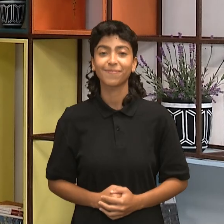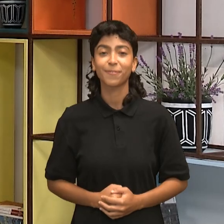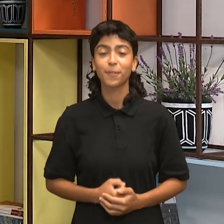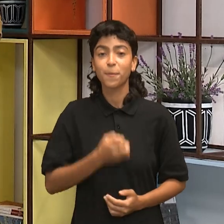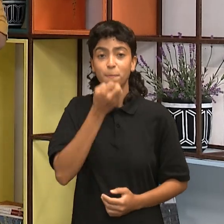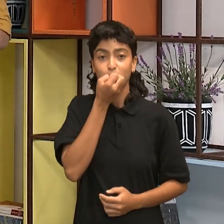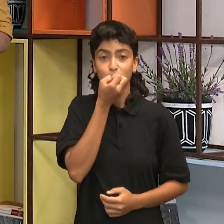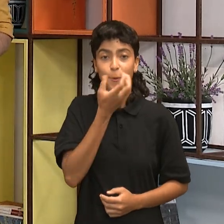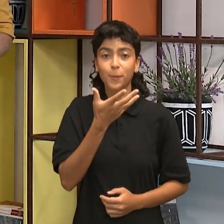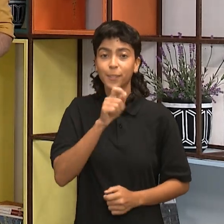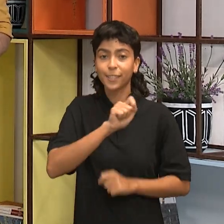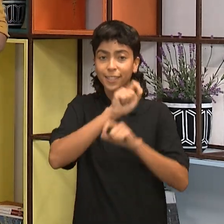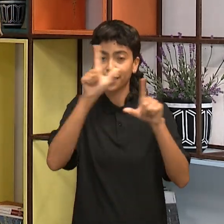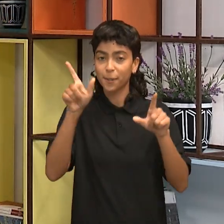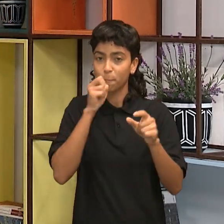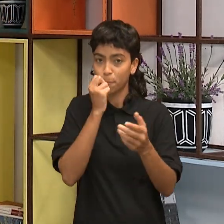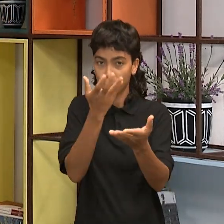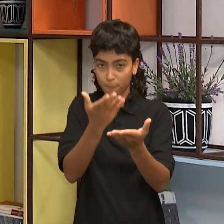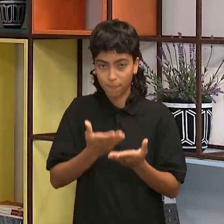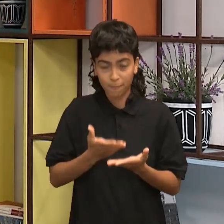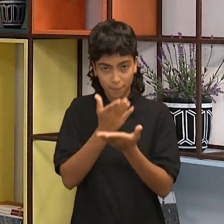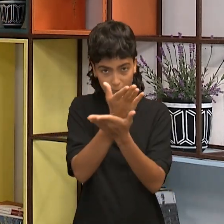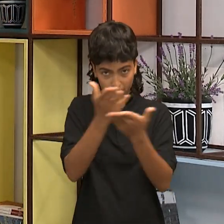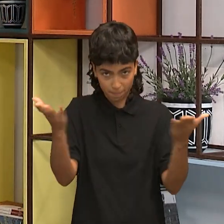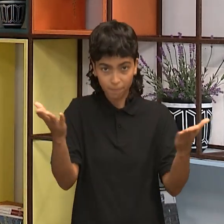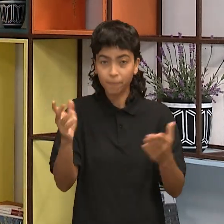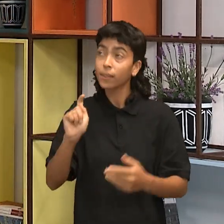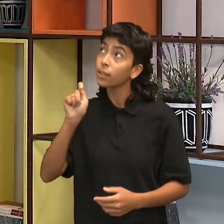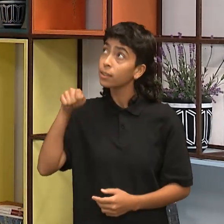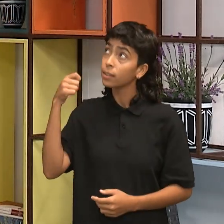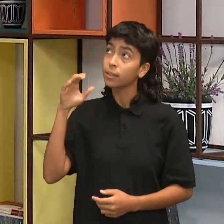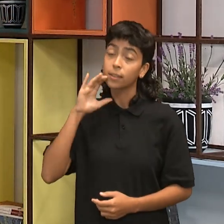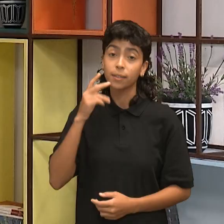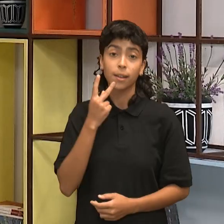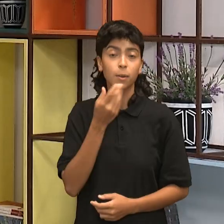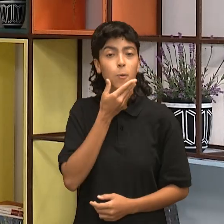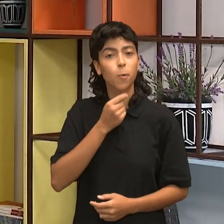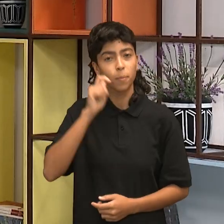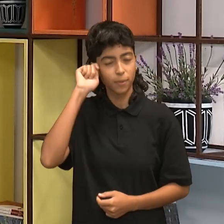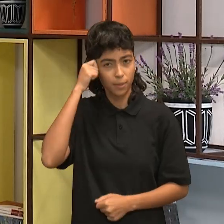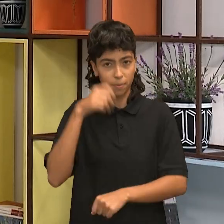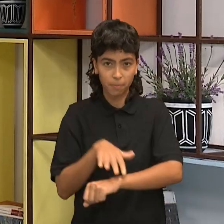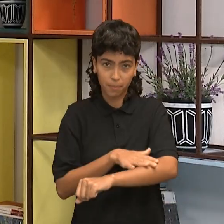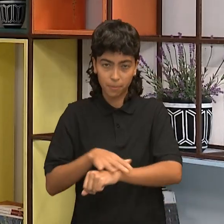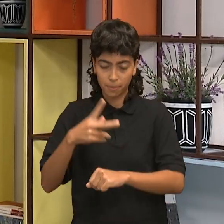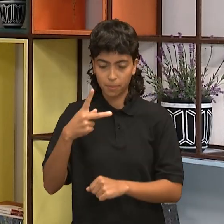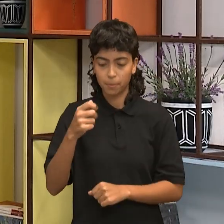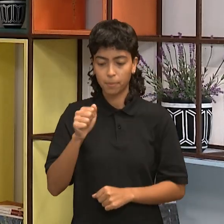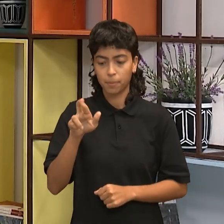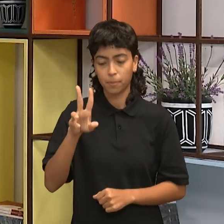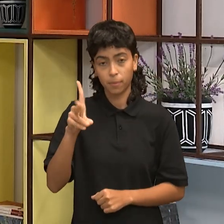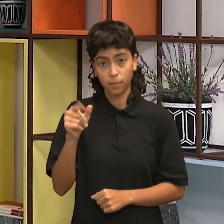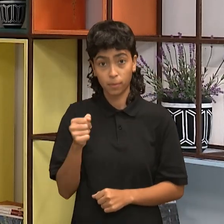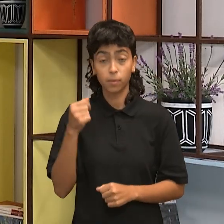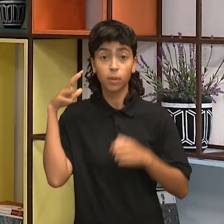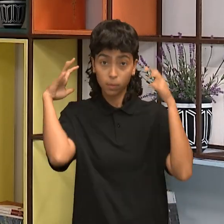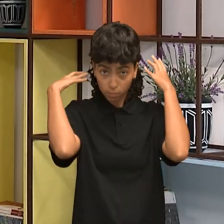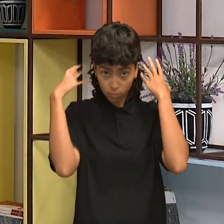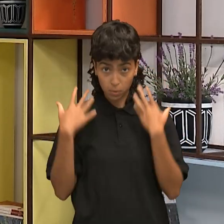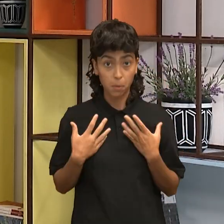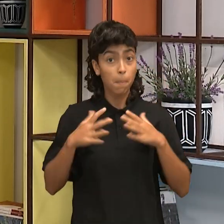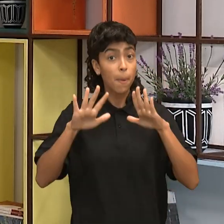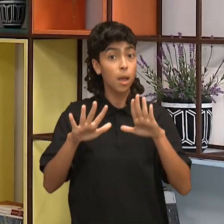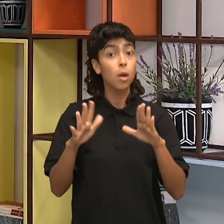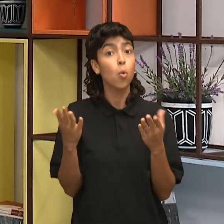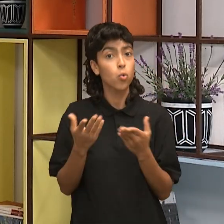Muito bom dia, seja bem-vinda, seja bem-vindo ao Mundo UFG. Eu sou Cássio Neves, um homem negro de pele parda, meus cabelos são